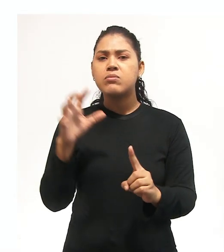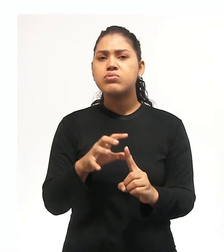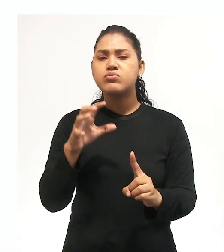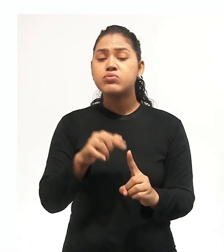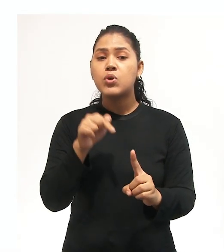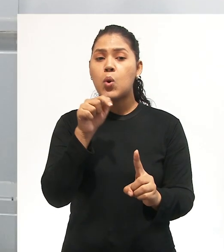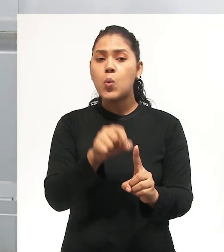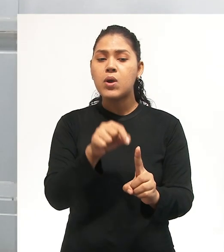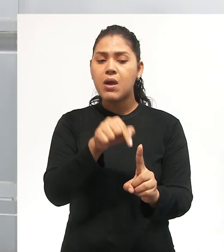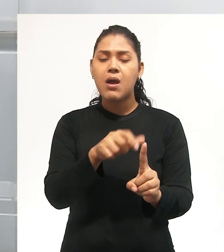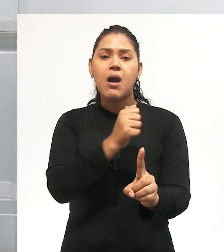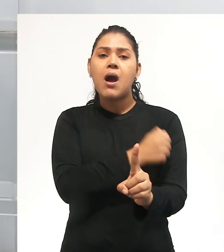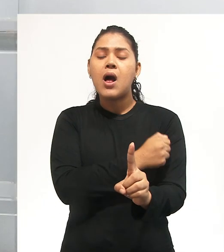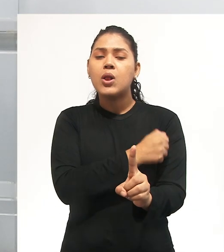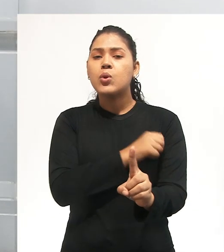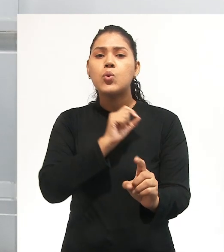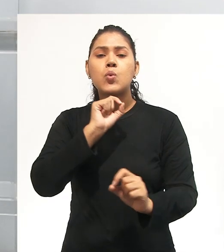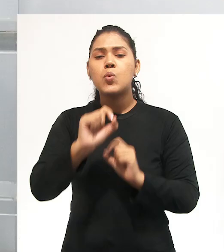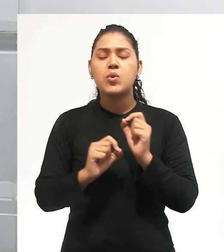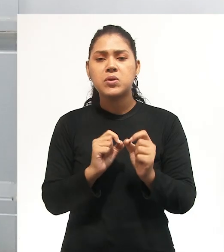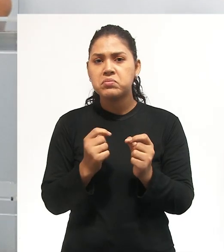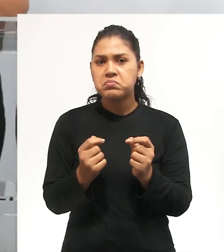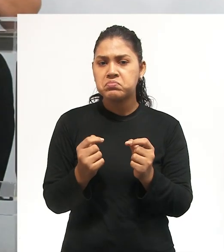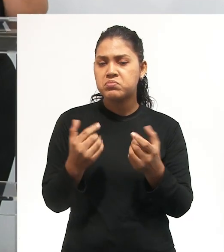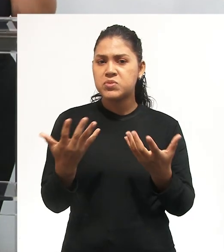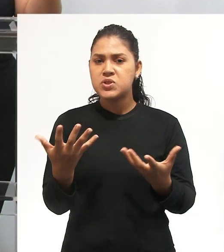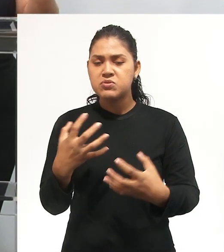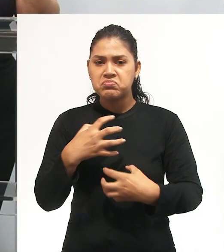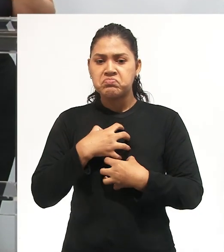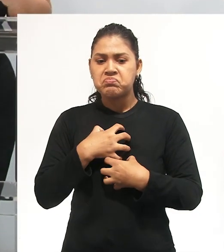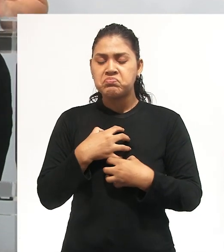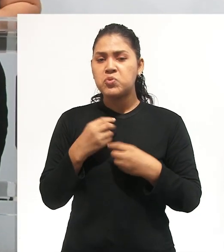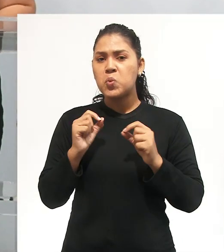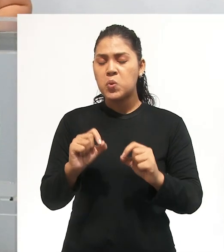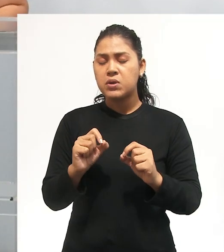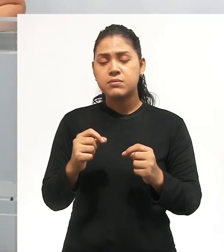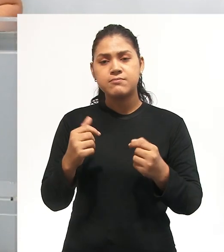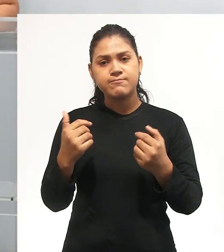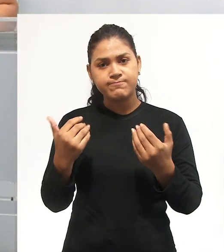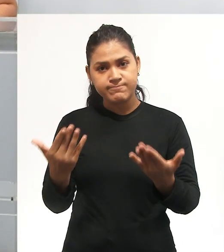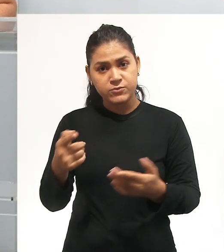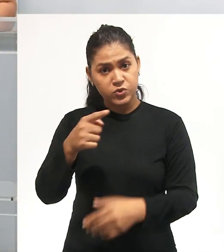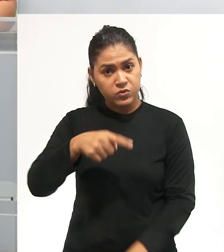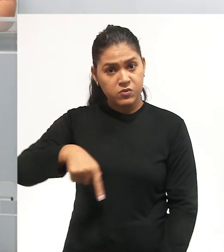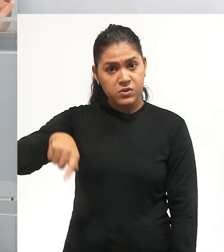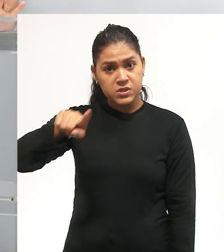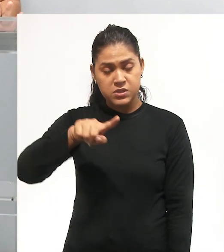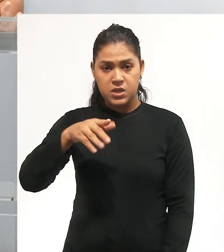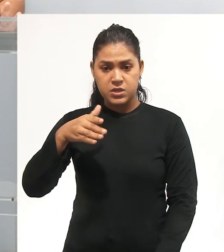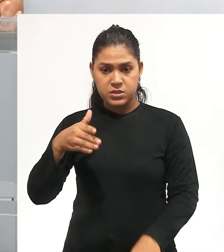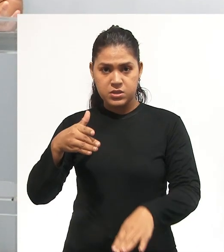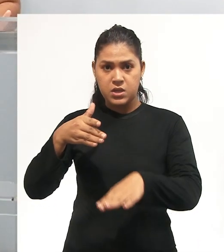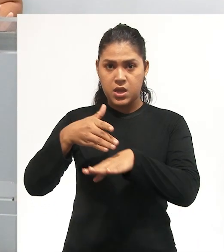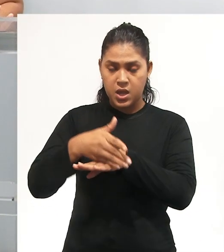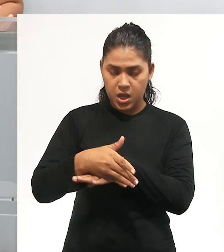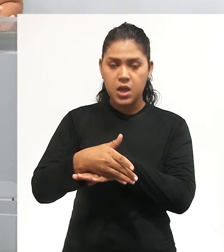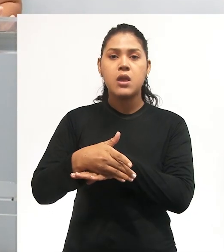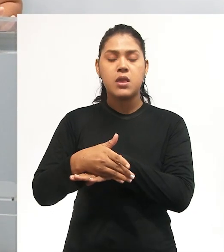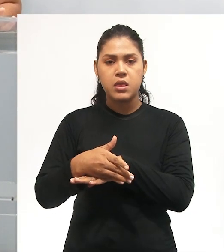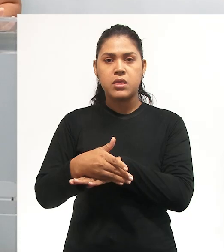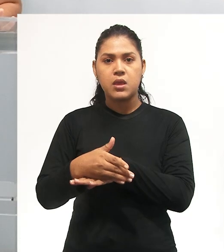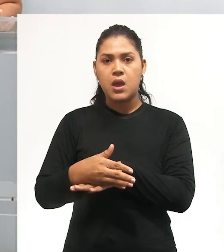isso muda quem eu sou e as referências da minha comunidade na minha vida? A partir do momento em